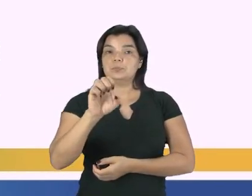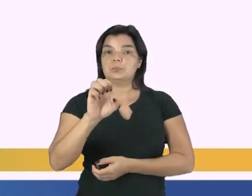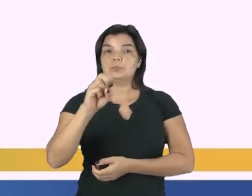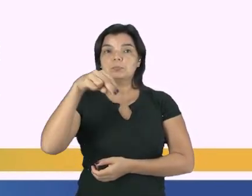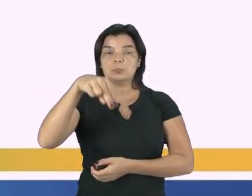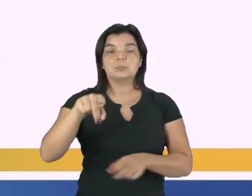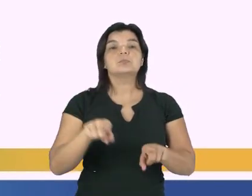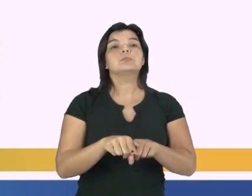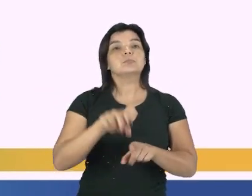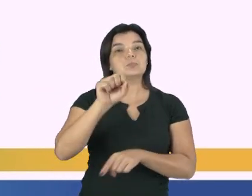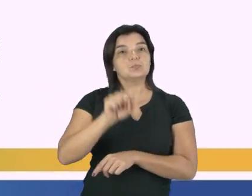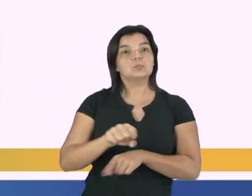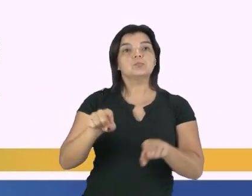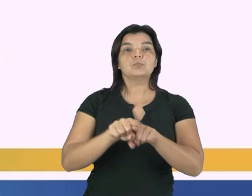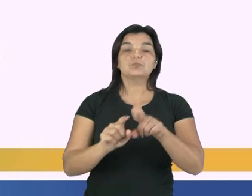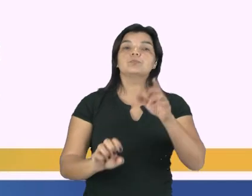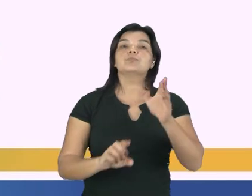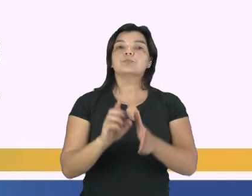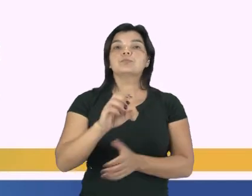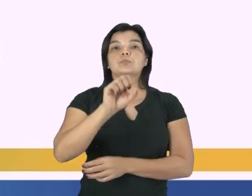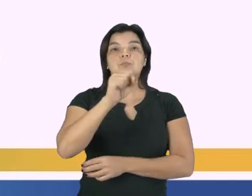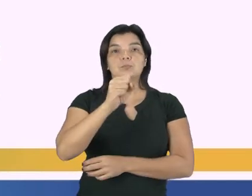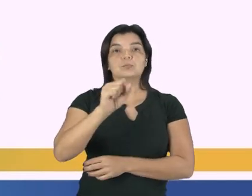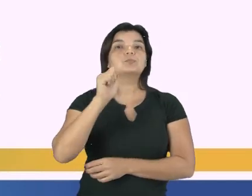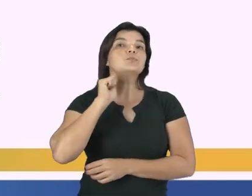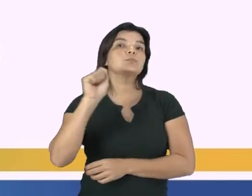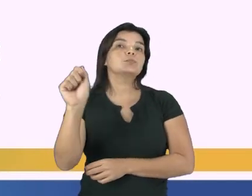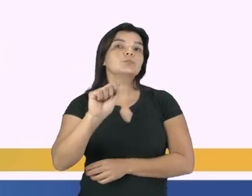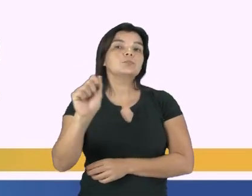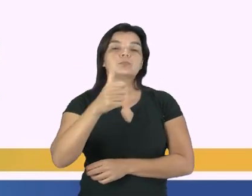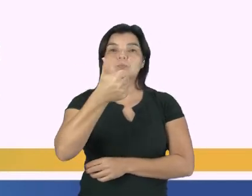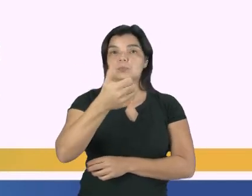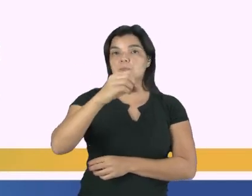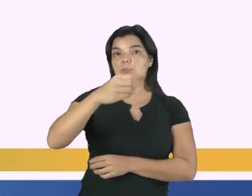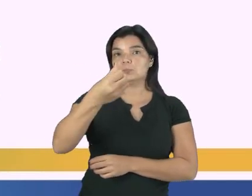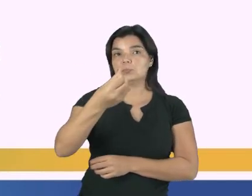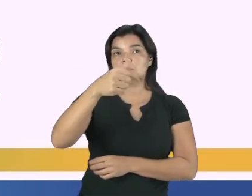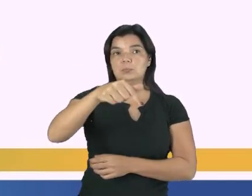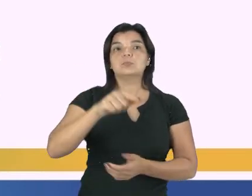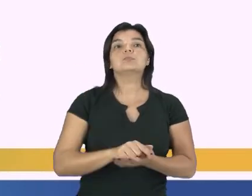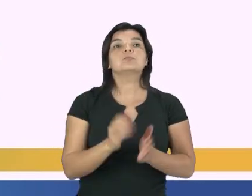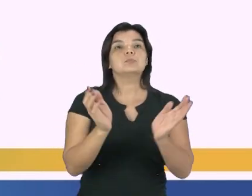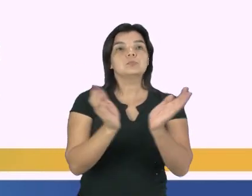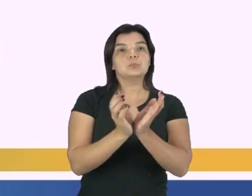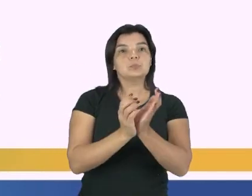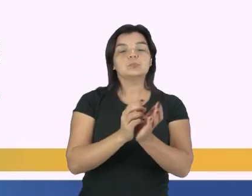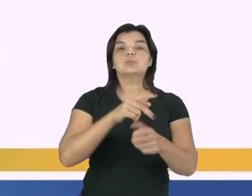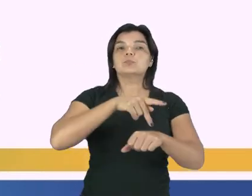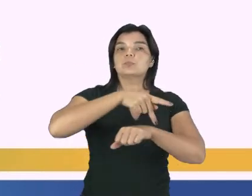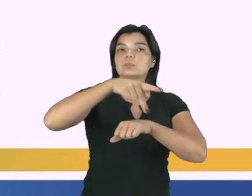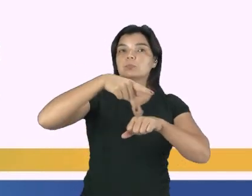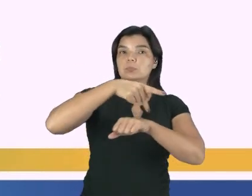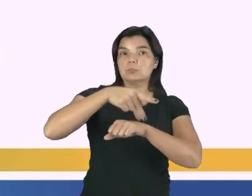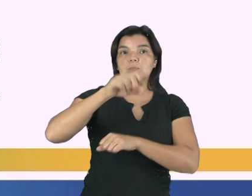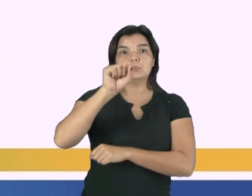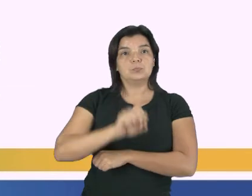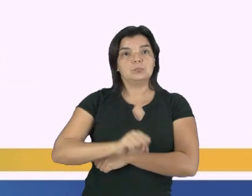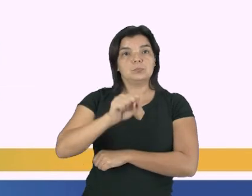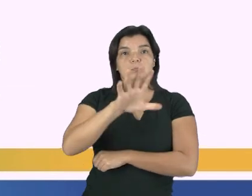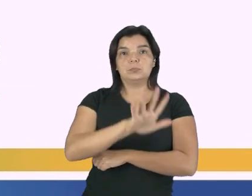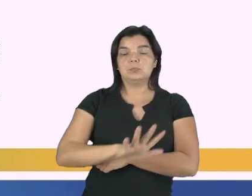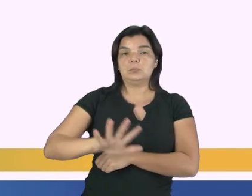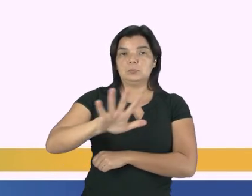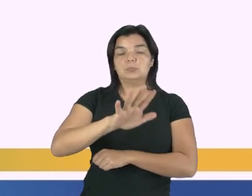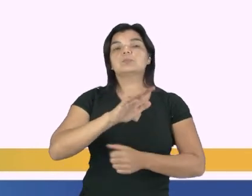do Sudeste Asiático, foi criado em 8 de agosto de 1967, é composta por países do